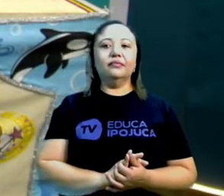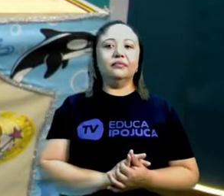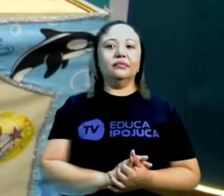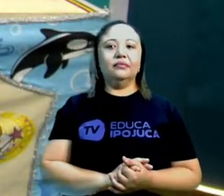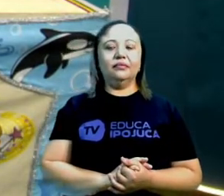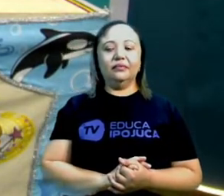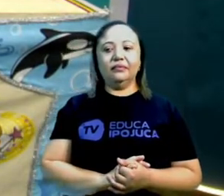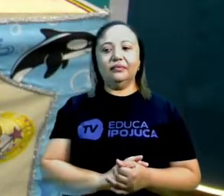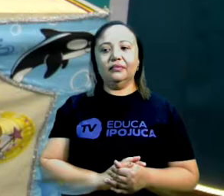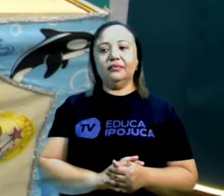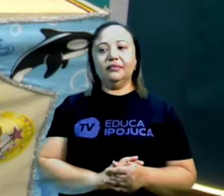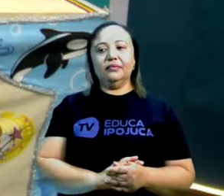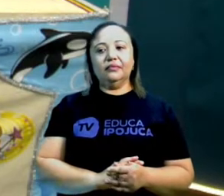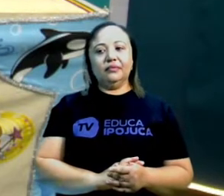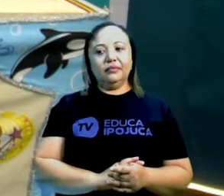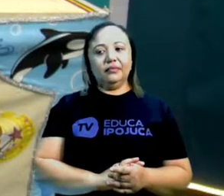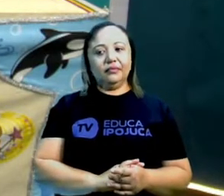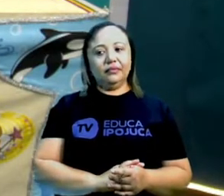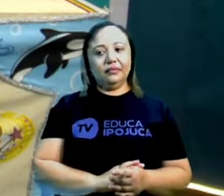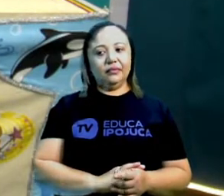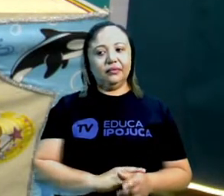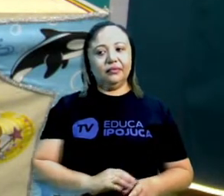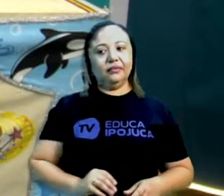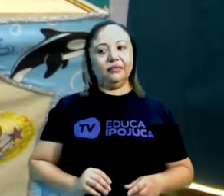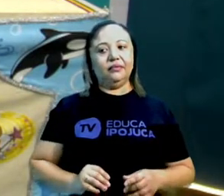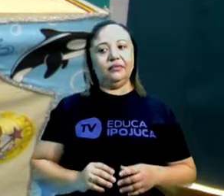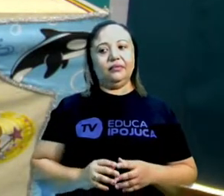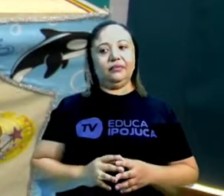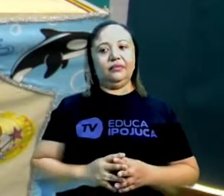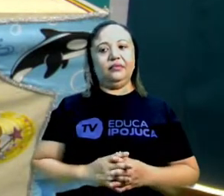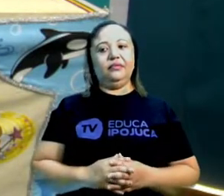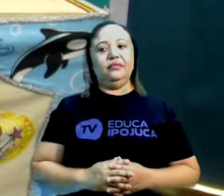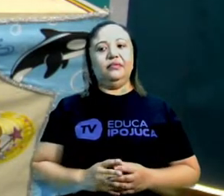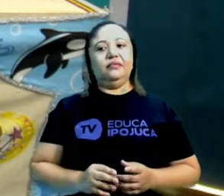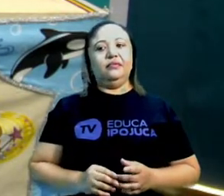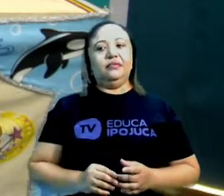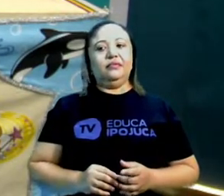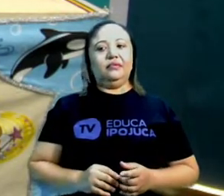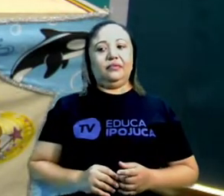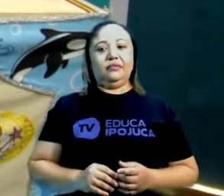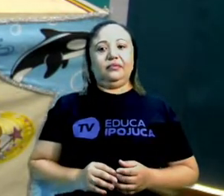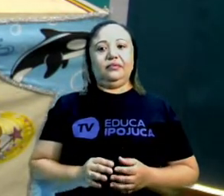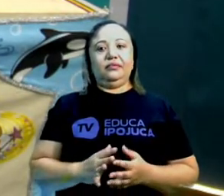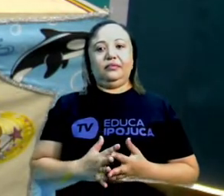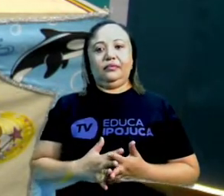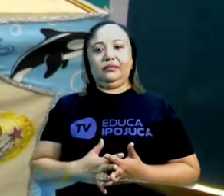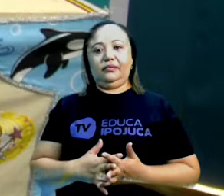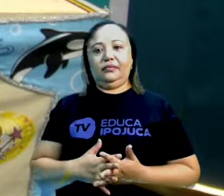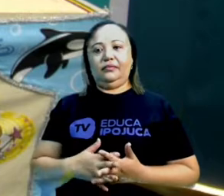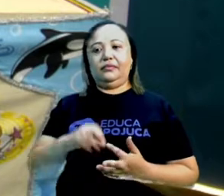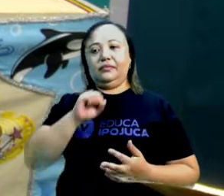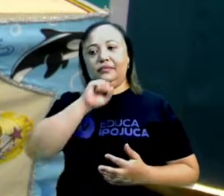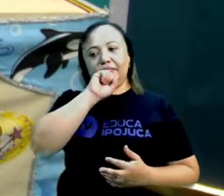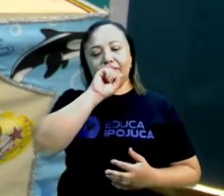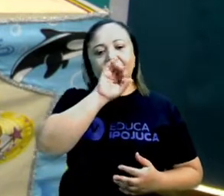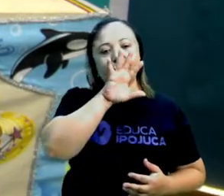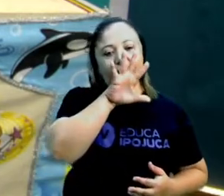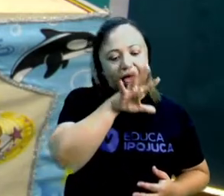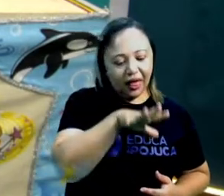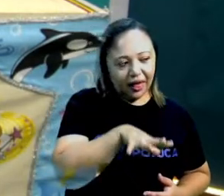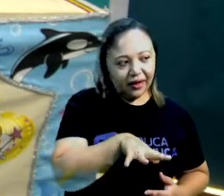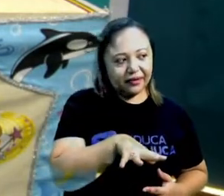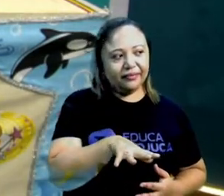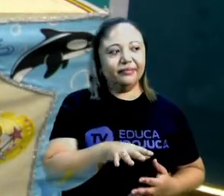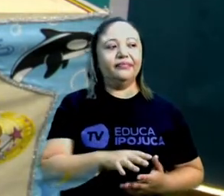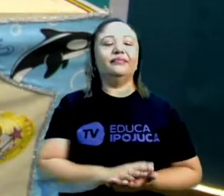A baleia podia botar por aquele buraquinho que tem em cima das costas, assim. Também, verdade. Mas esse não, esse vomitou. Eita.